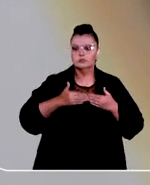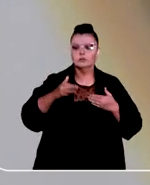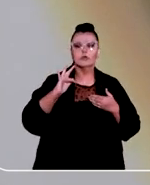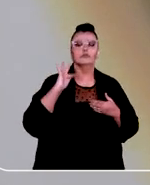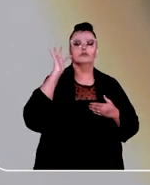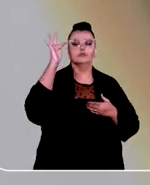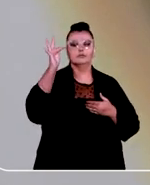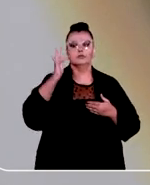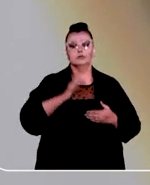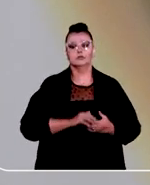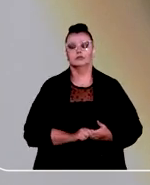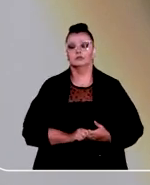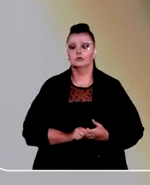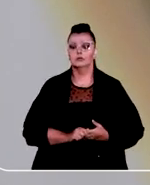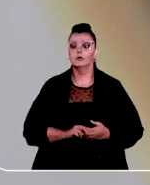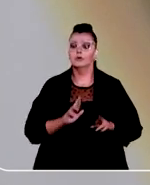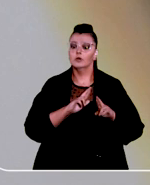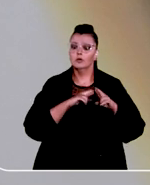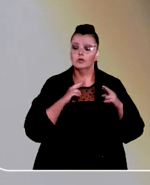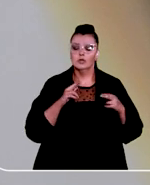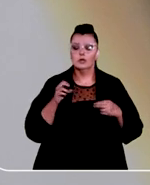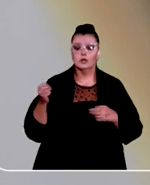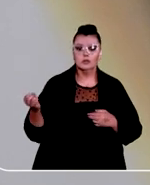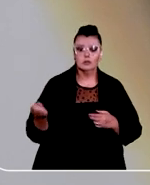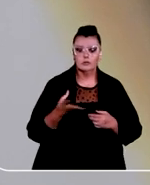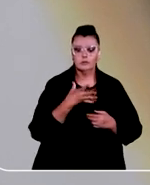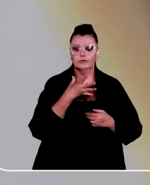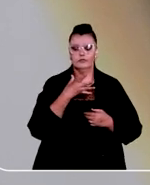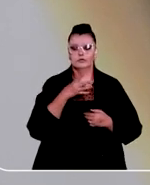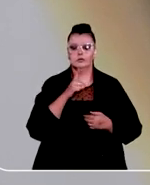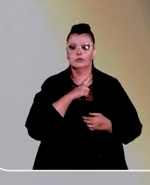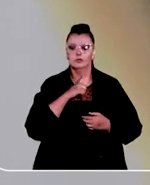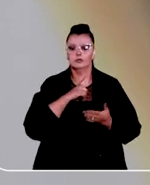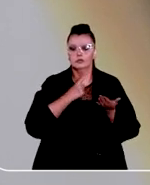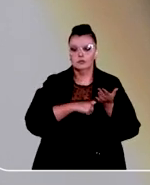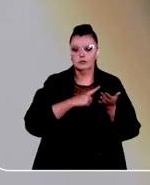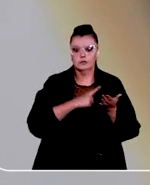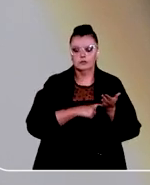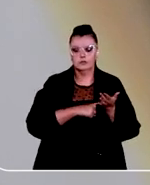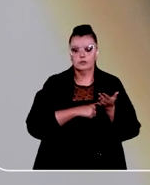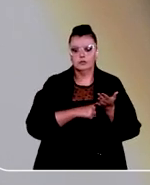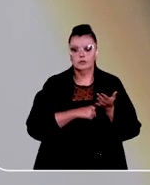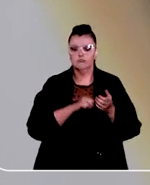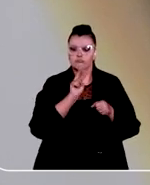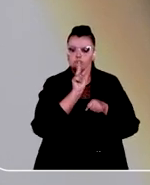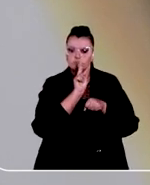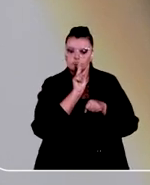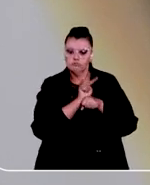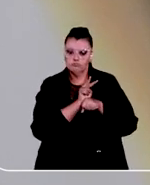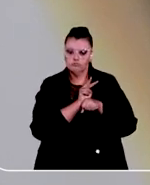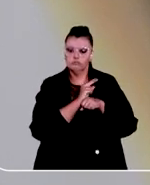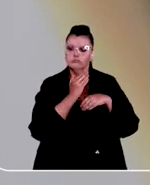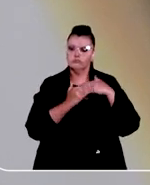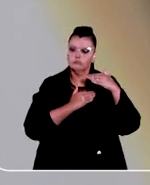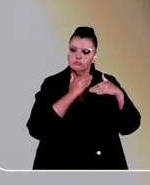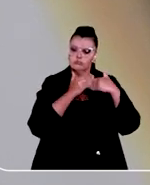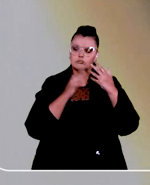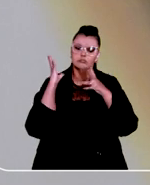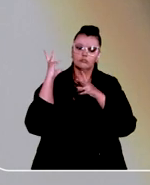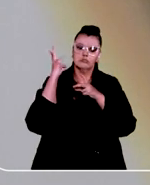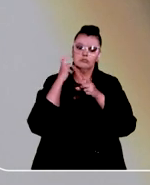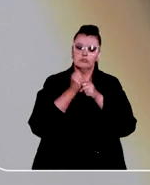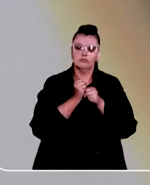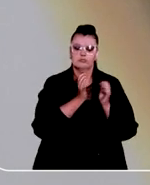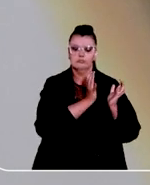duplo de debruçar-se sobre o passado da organização e produzir reflexões que apontem